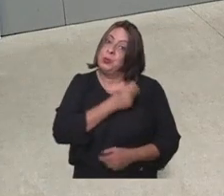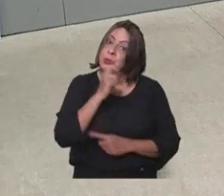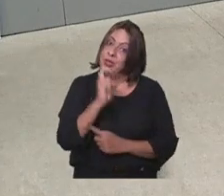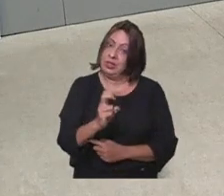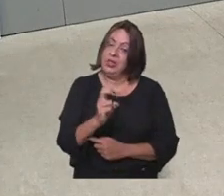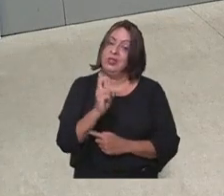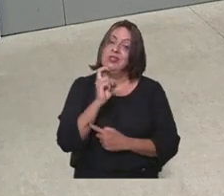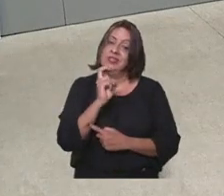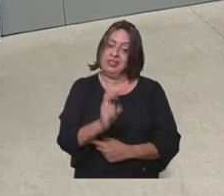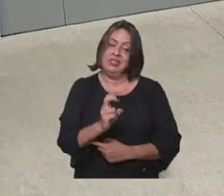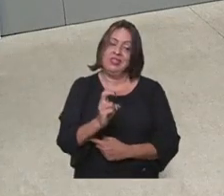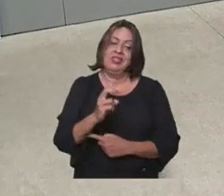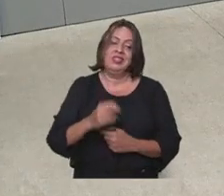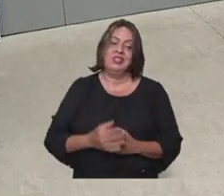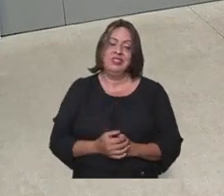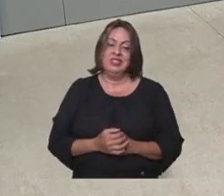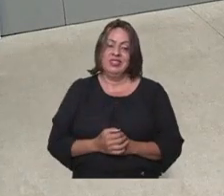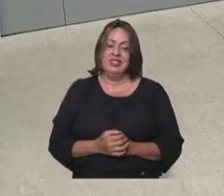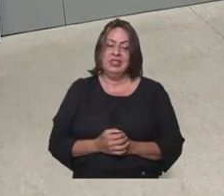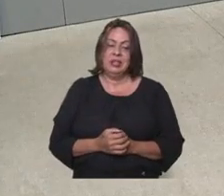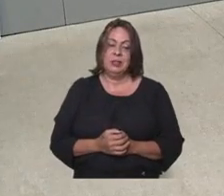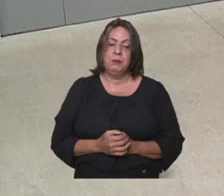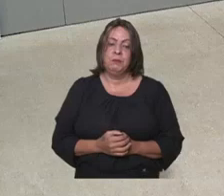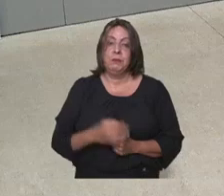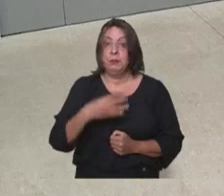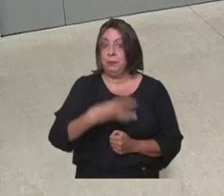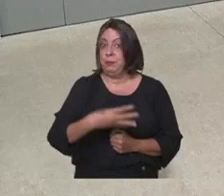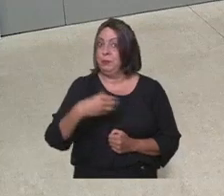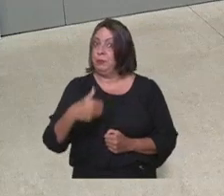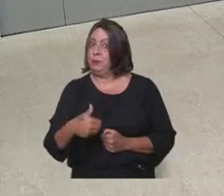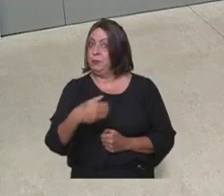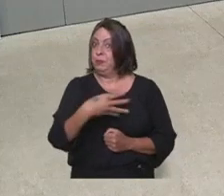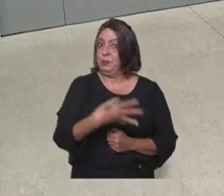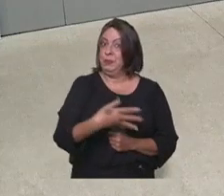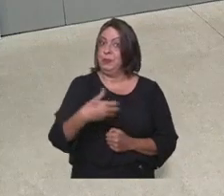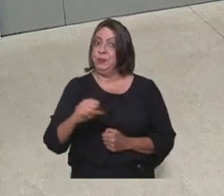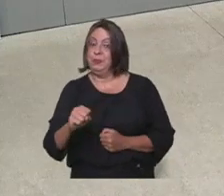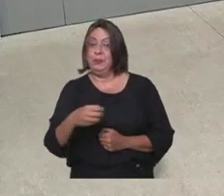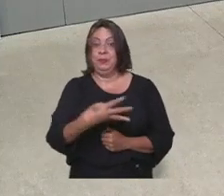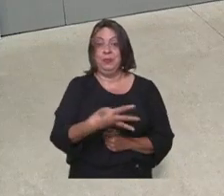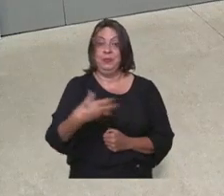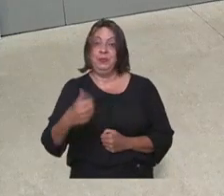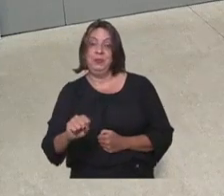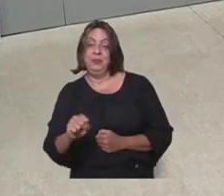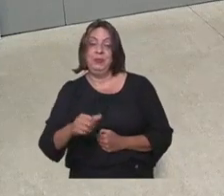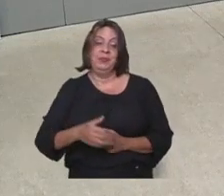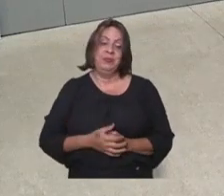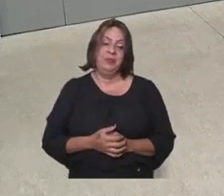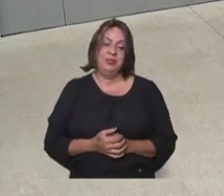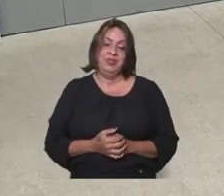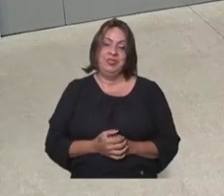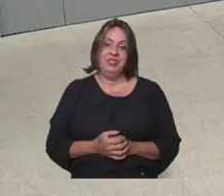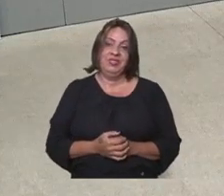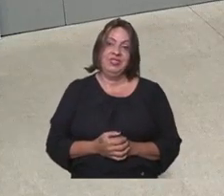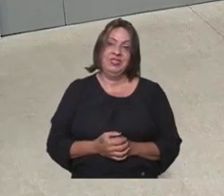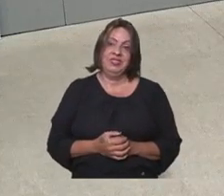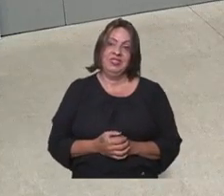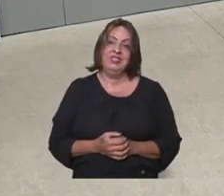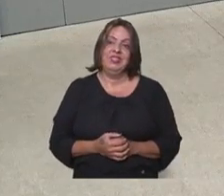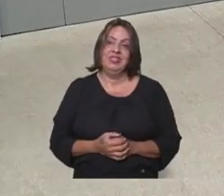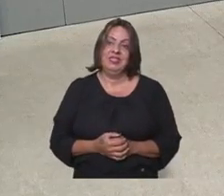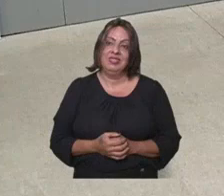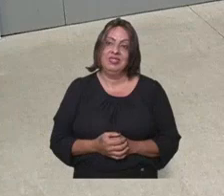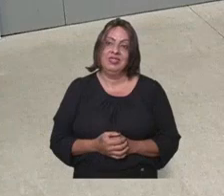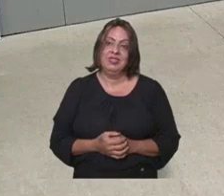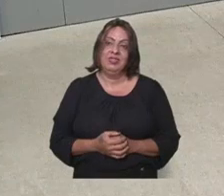5. 5. 5 é a bolinha da vez. Sobe também o 48. 48. 48. Tem mais uma subindo e a